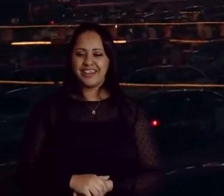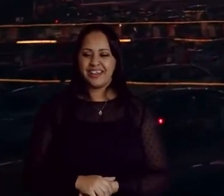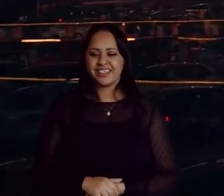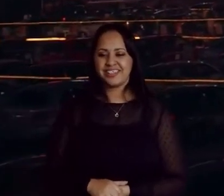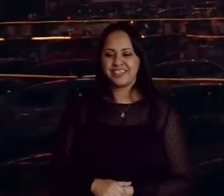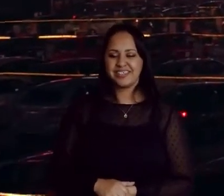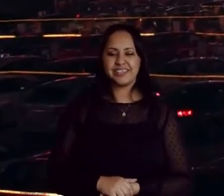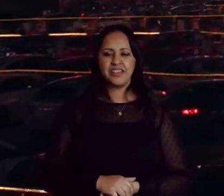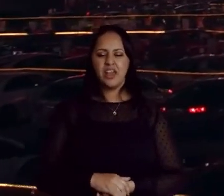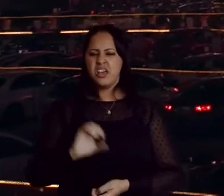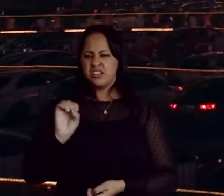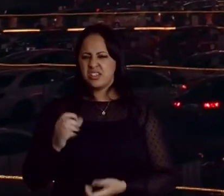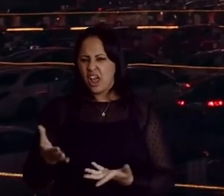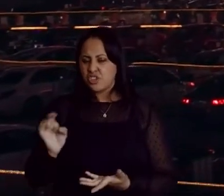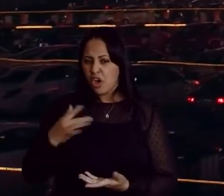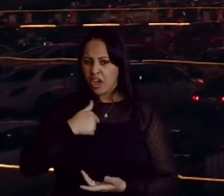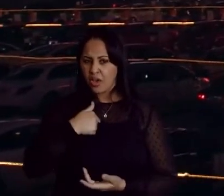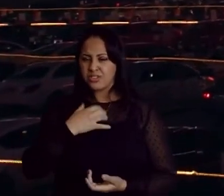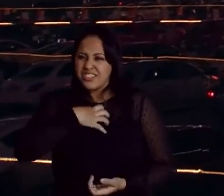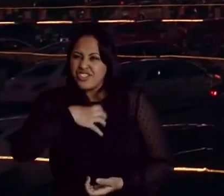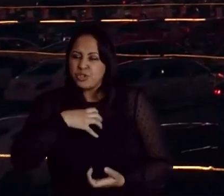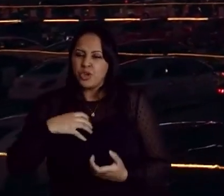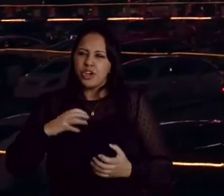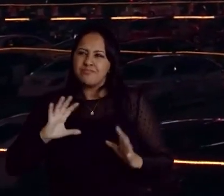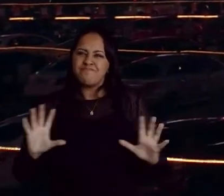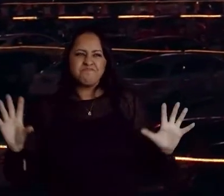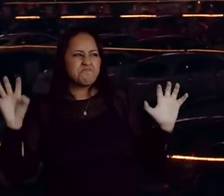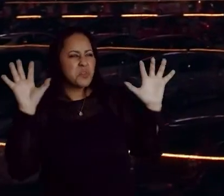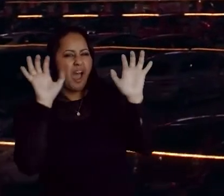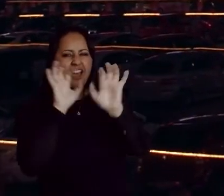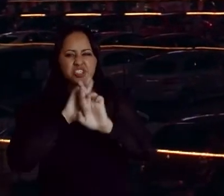Será que é só eu que estou sentindo essa atmosfera diferente?